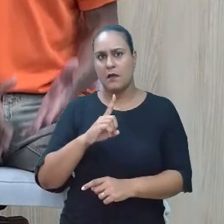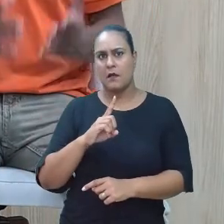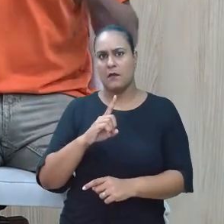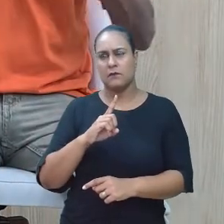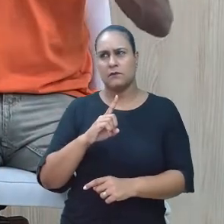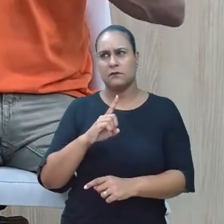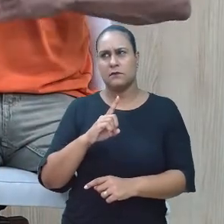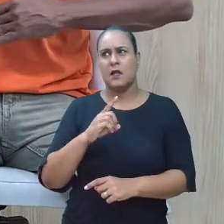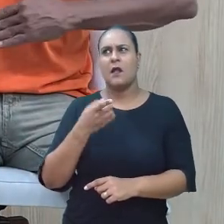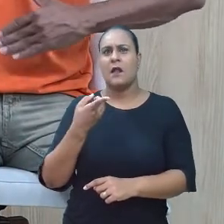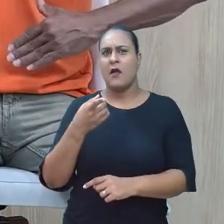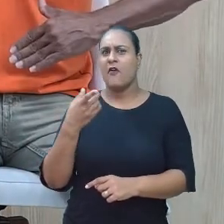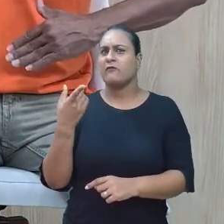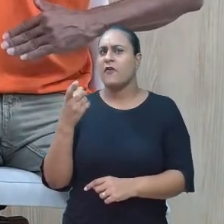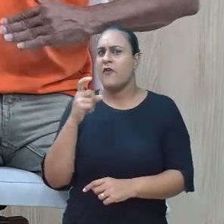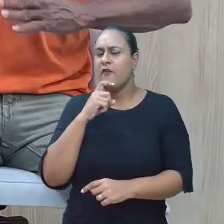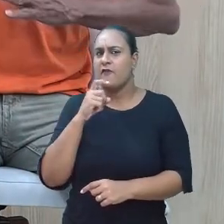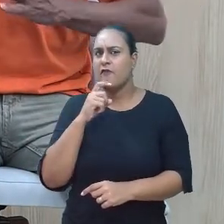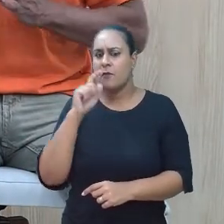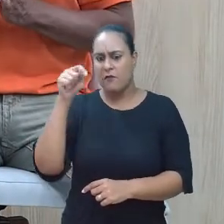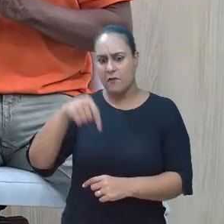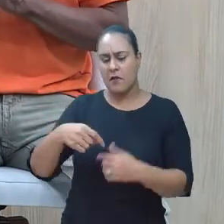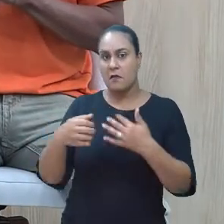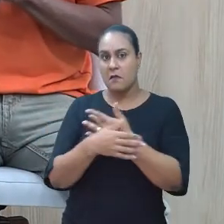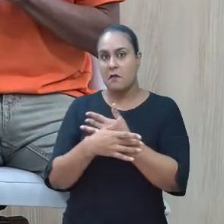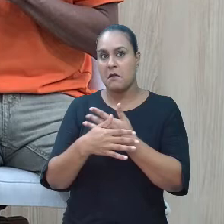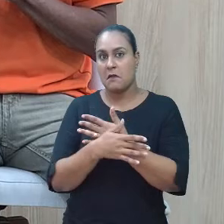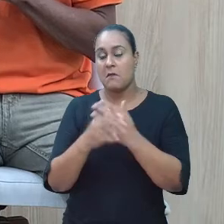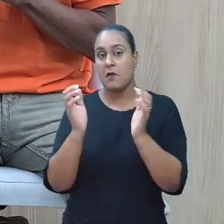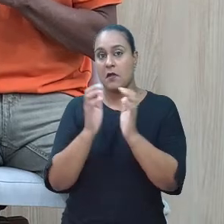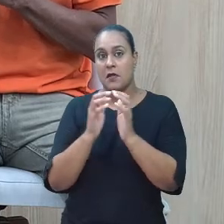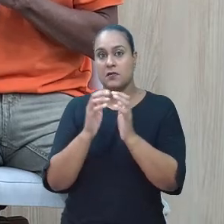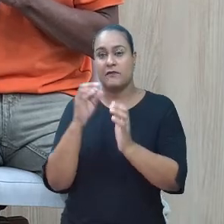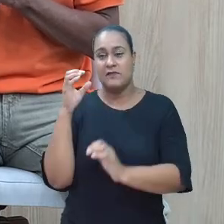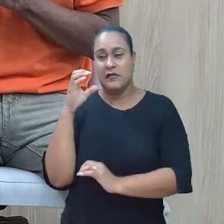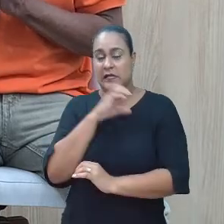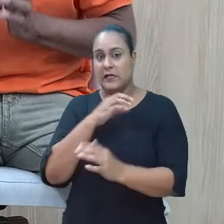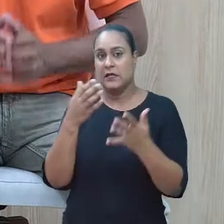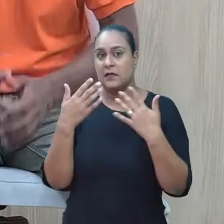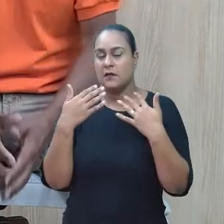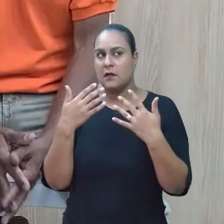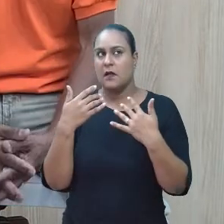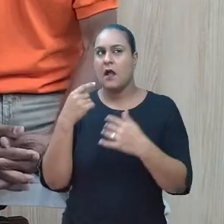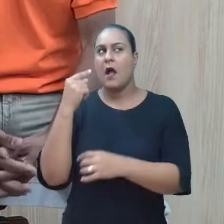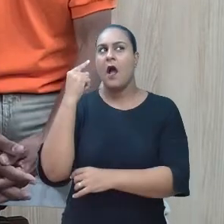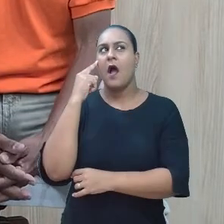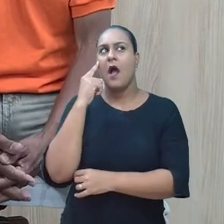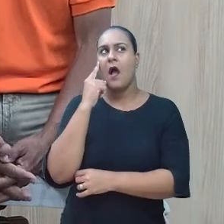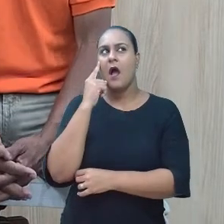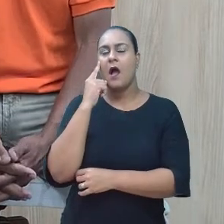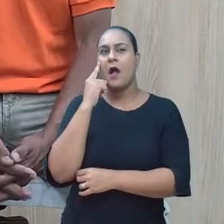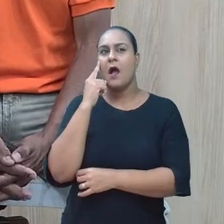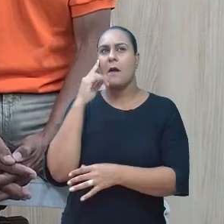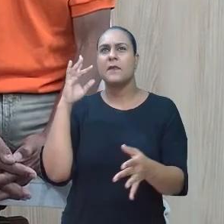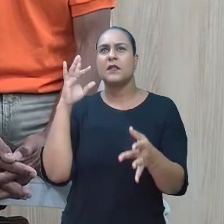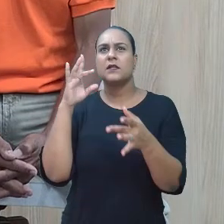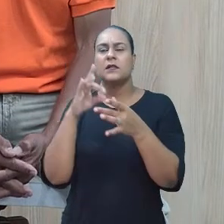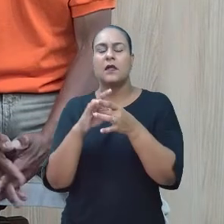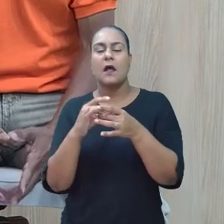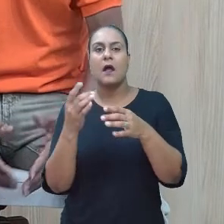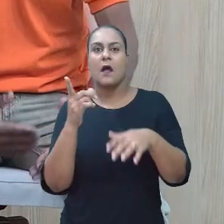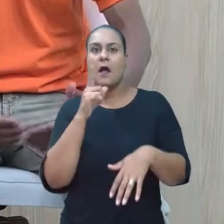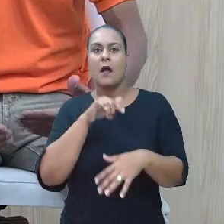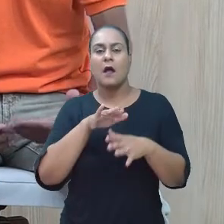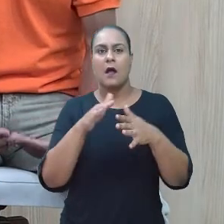quê? Aí a gente começa a entender agora por quê, não é? Mas aí ele falou a questão também do mar, aí eu fiquei pensando assim, rapaz, será